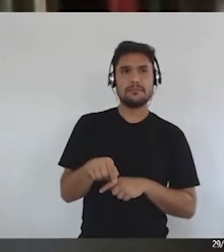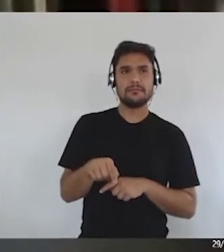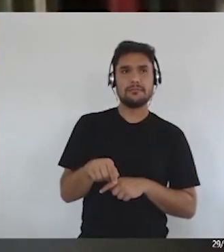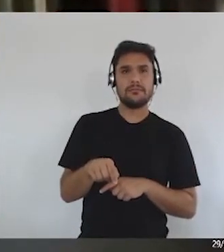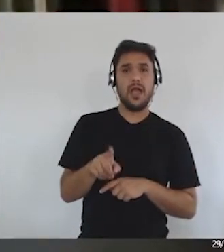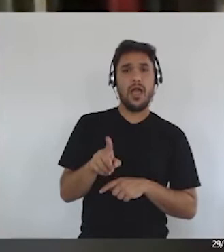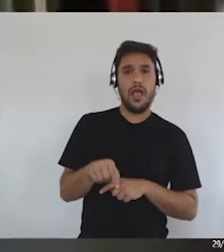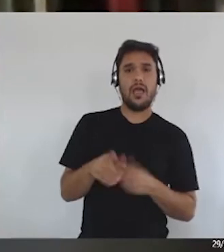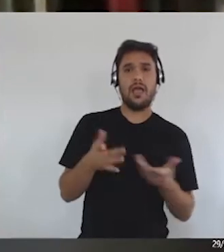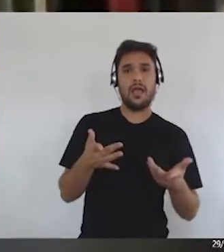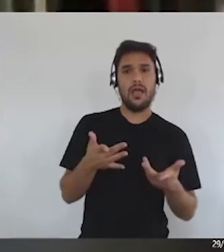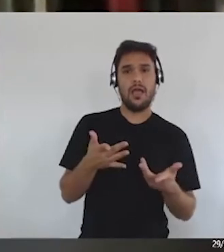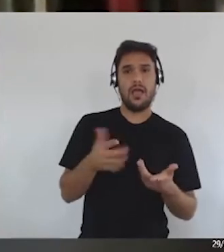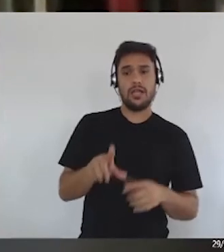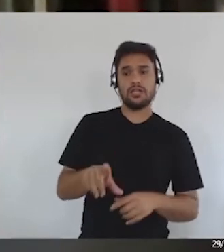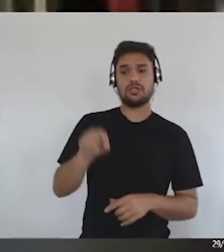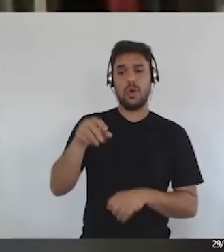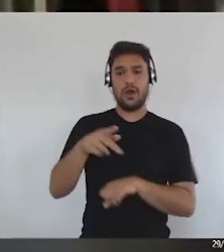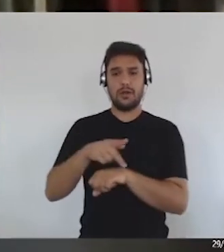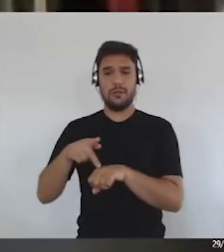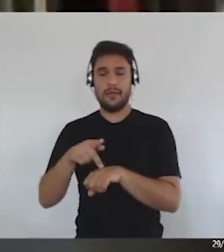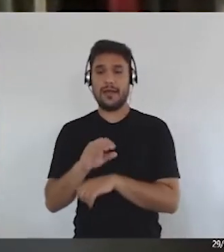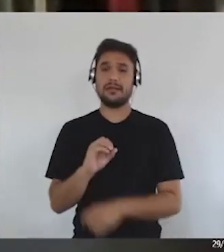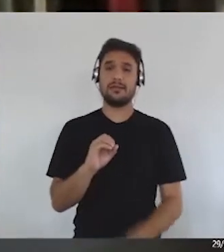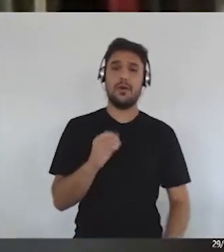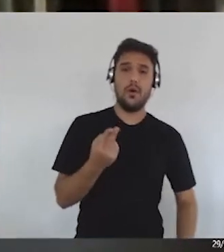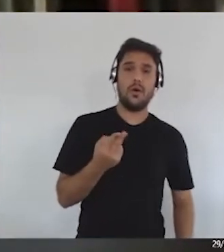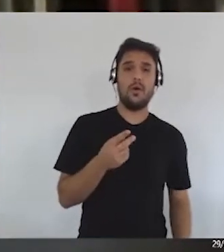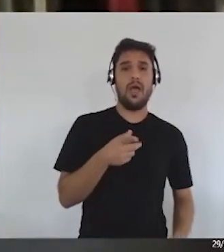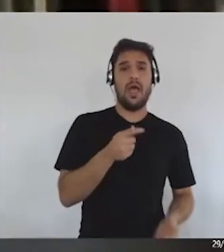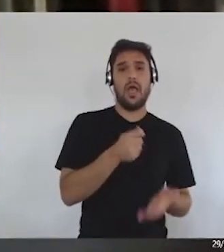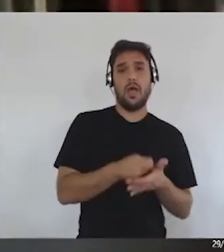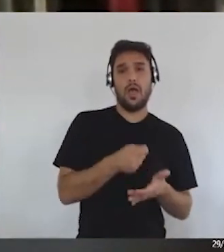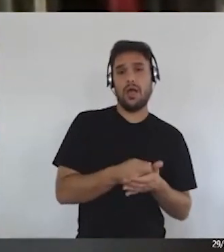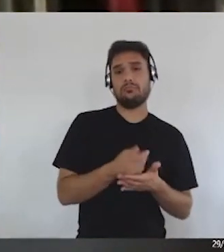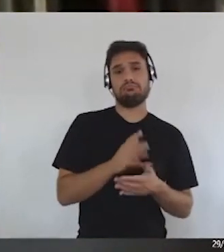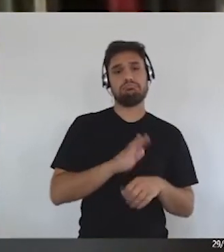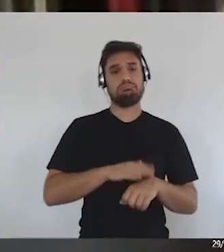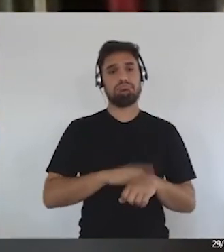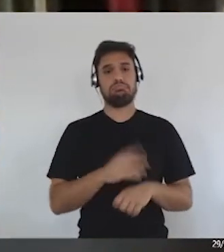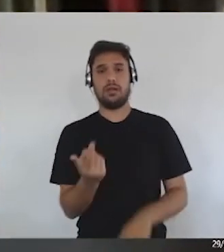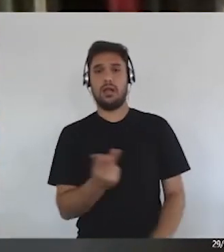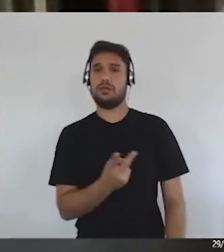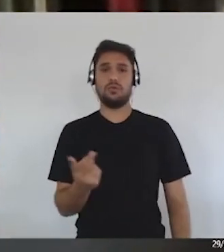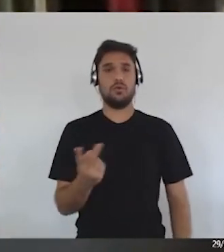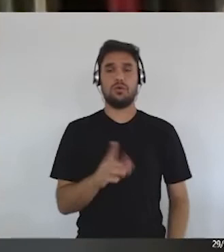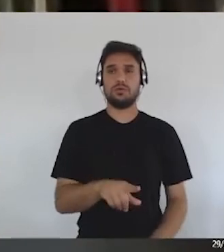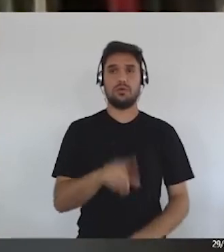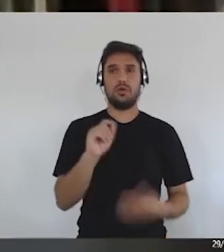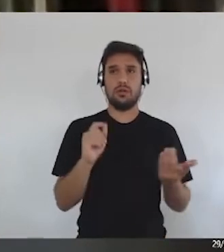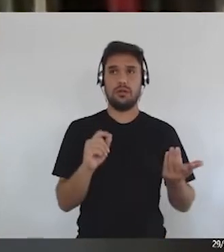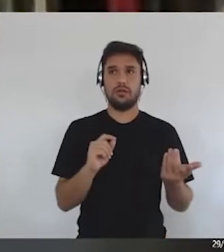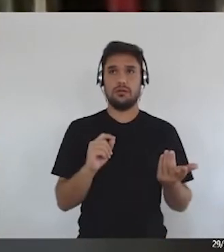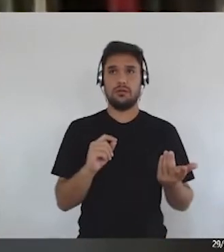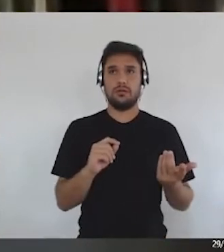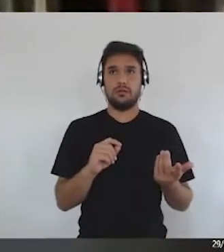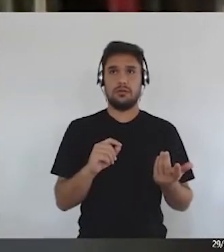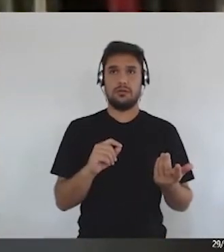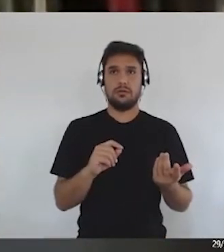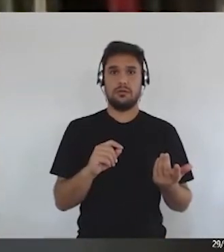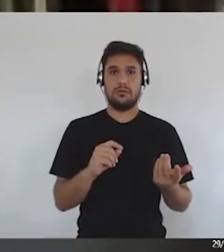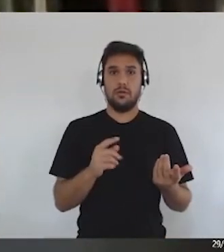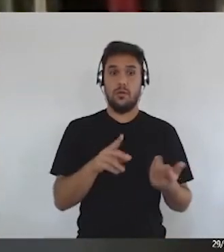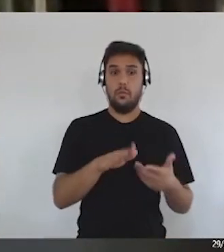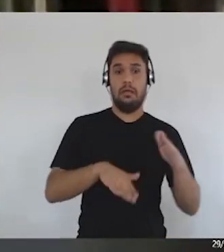são condições que ficam à escolha do Estado ou são condições exigíveis? As duas, ambas as condições, são